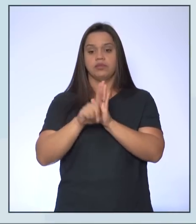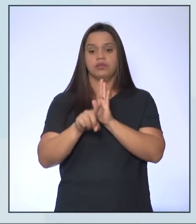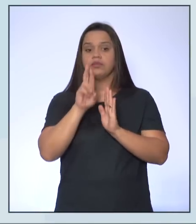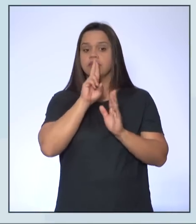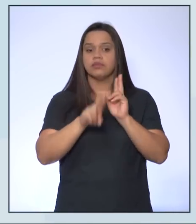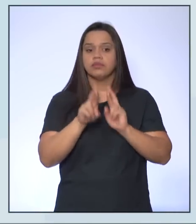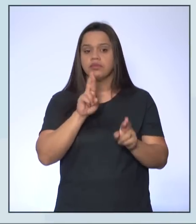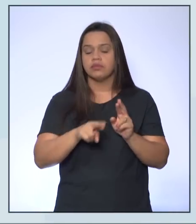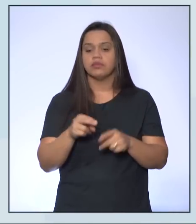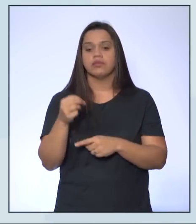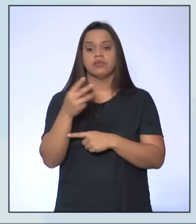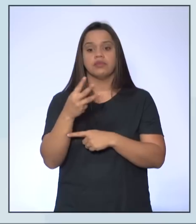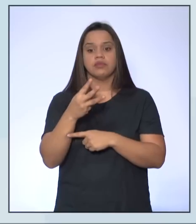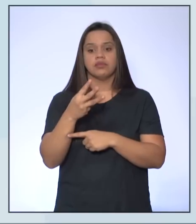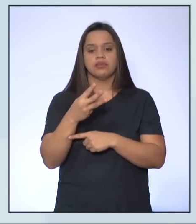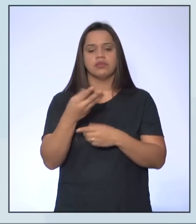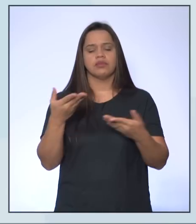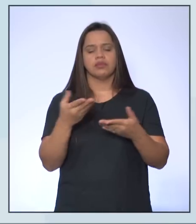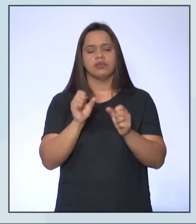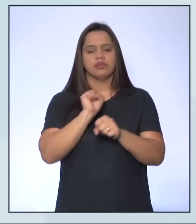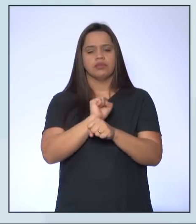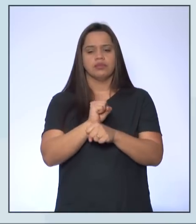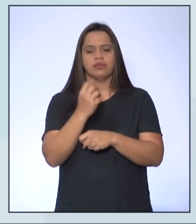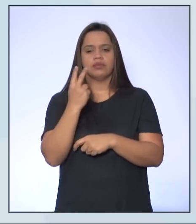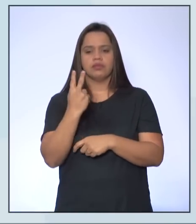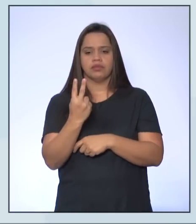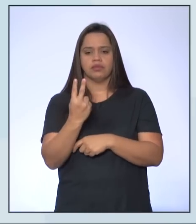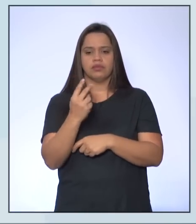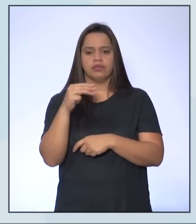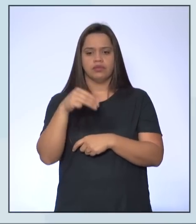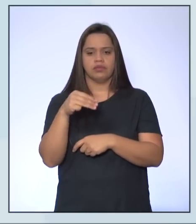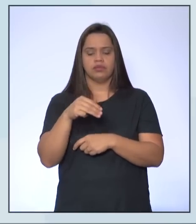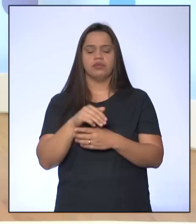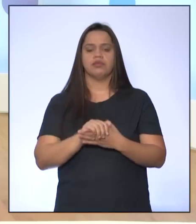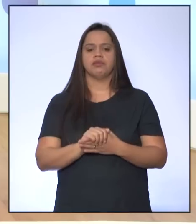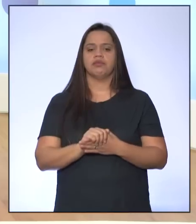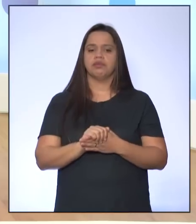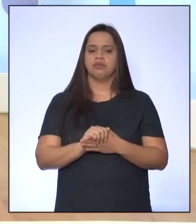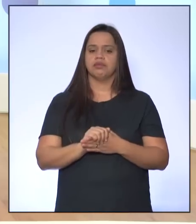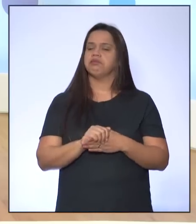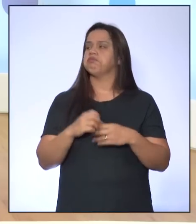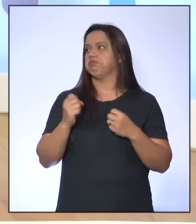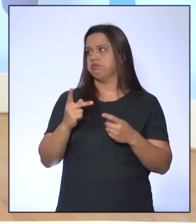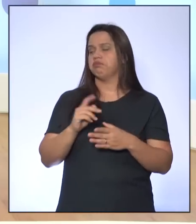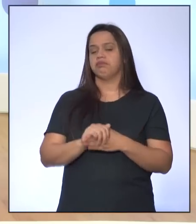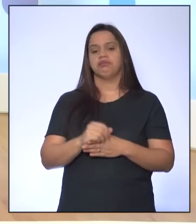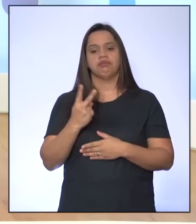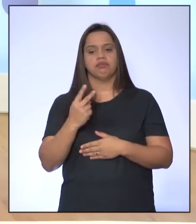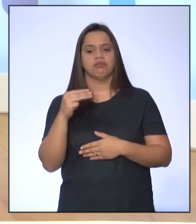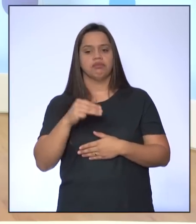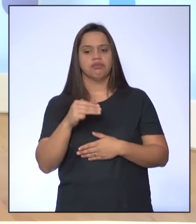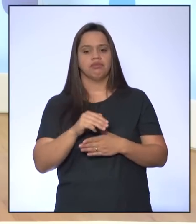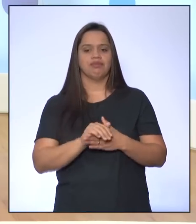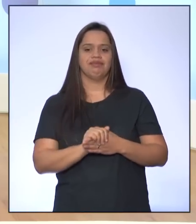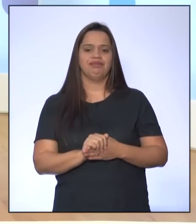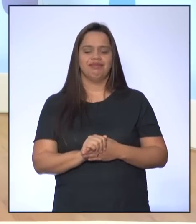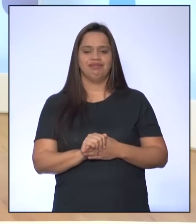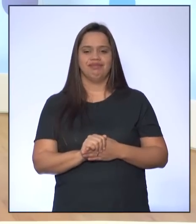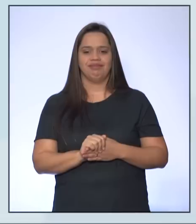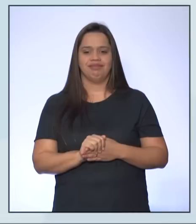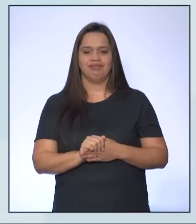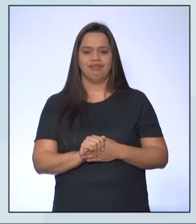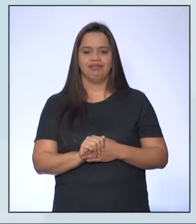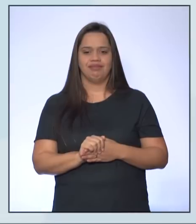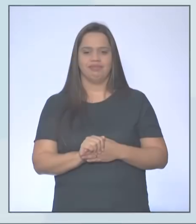atitude historiadora. Vamos deixar 2 minutos, professora Paula? Acho que sim. 2 minutos na tela, por favor.